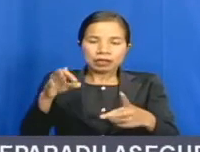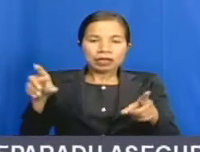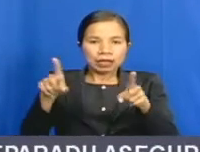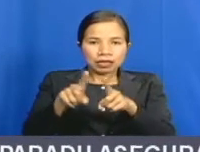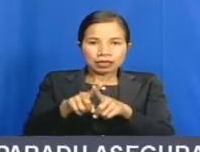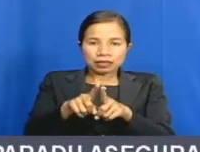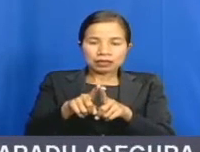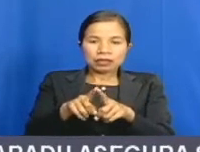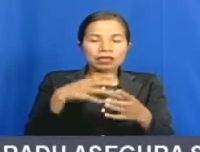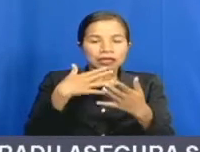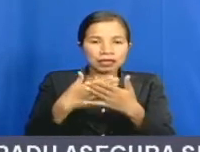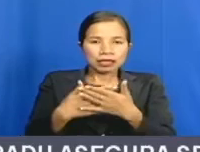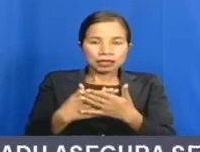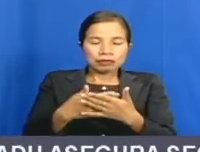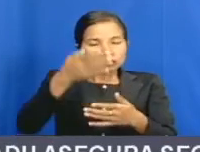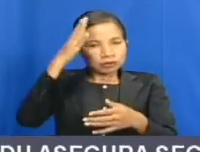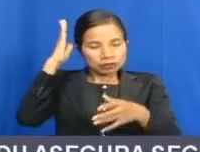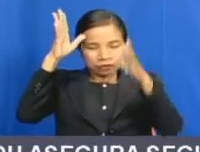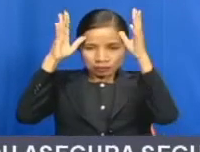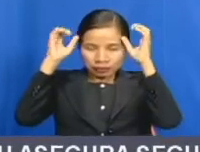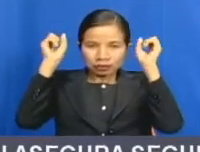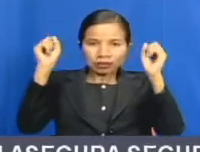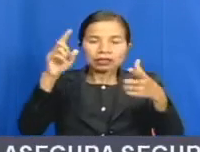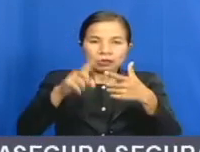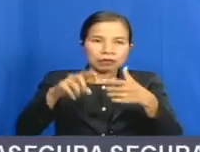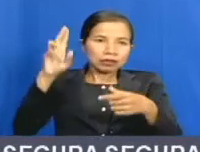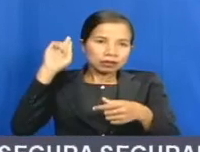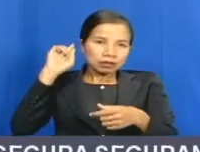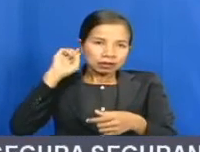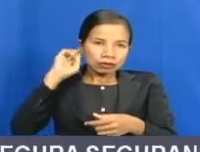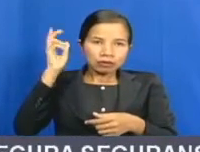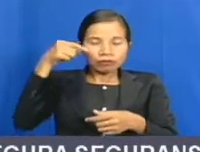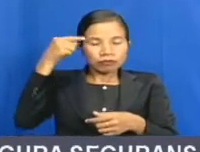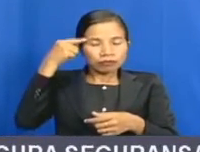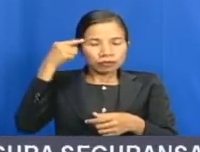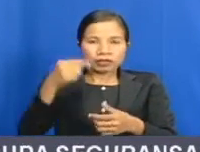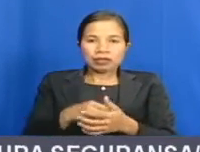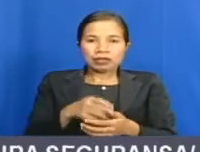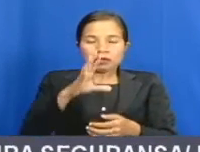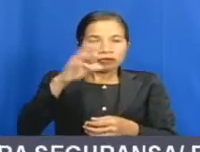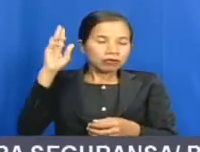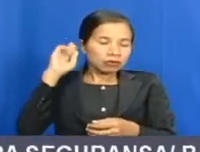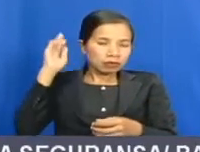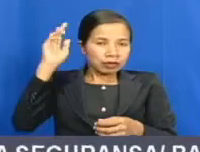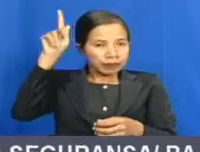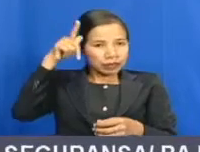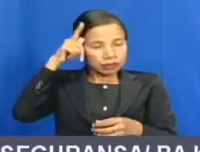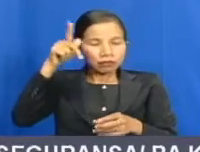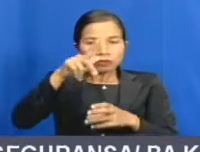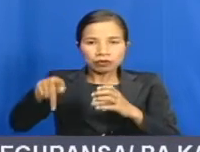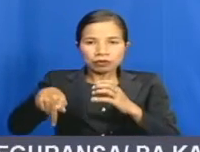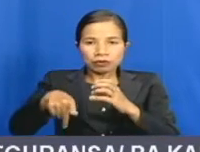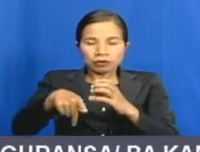Excelência, o Presidente da República, depois de Rona, governo, Rona, partidos políticos, e assento parlamentar, não